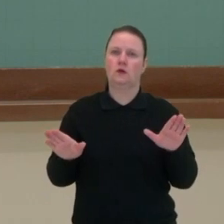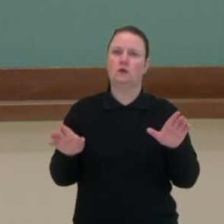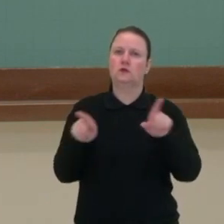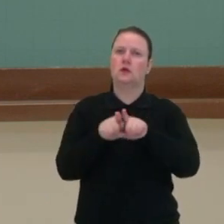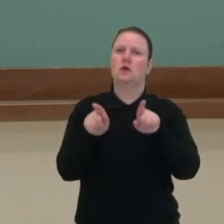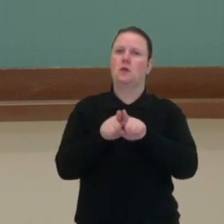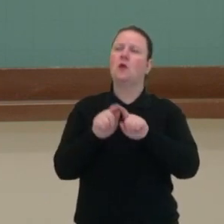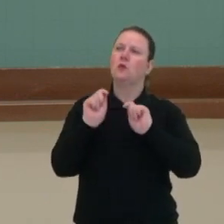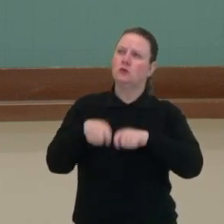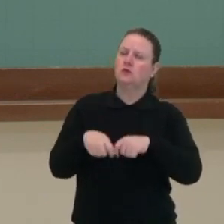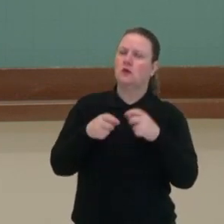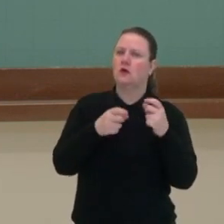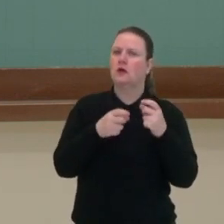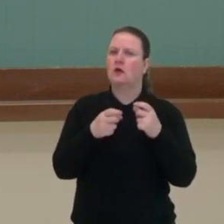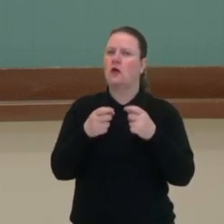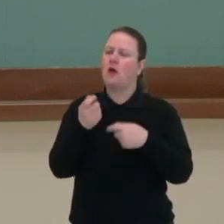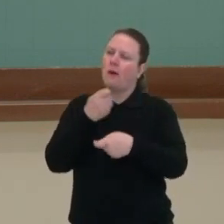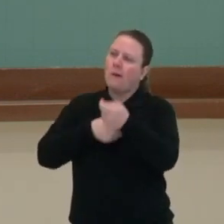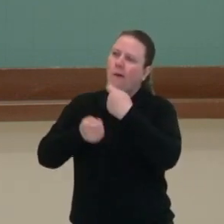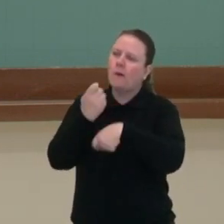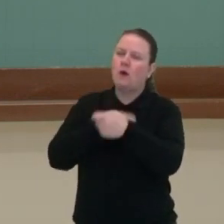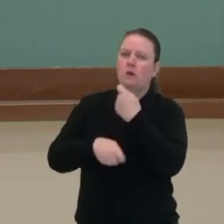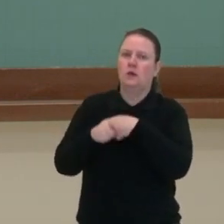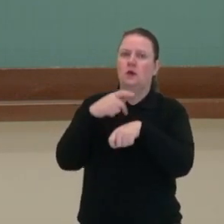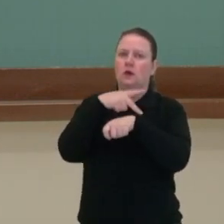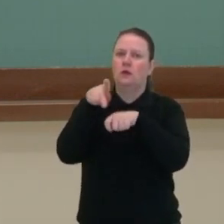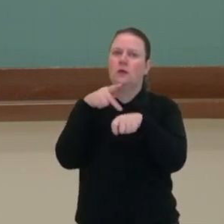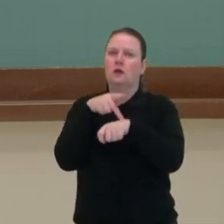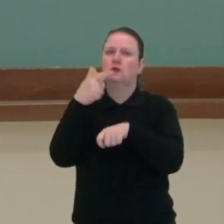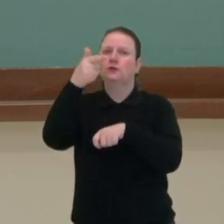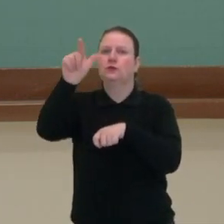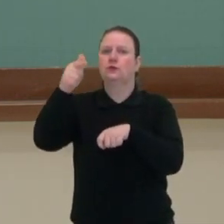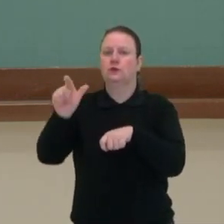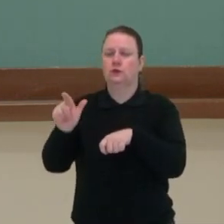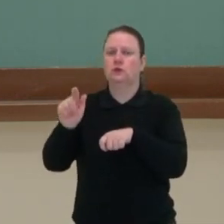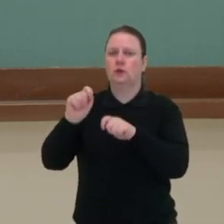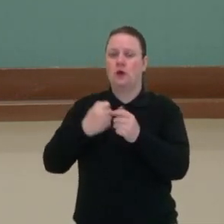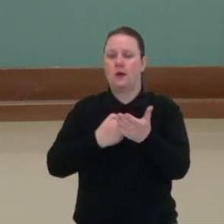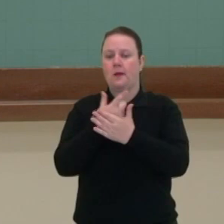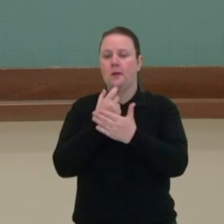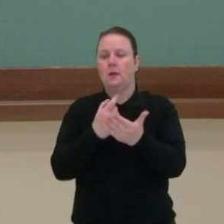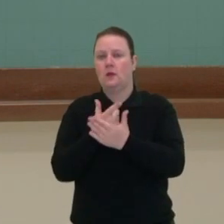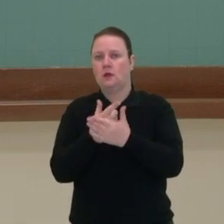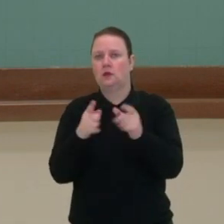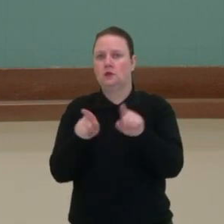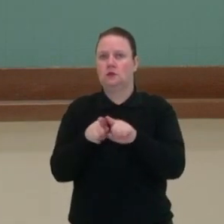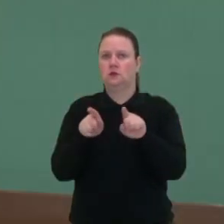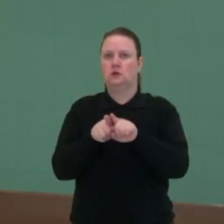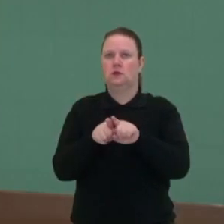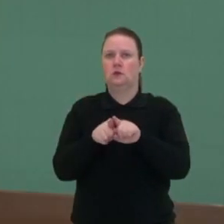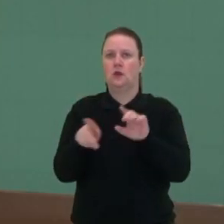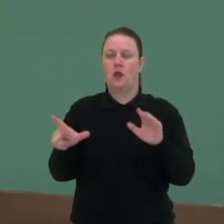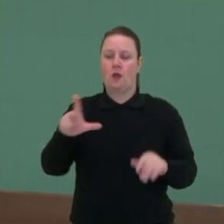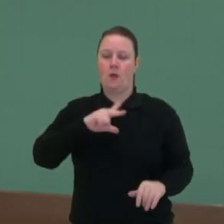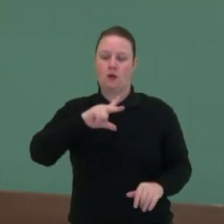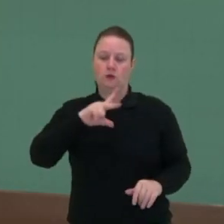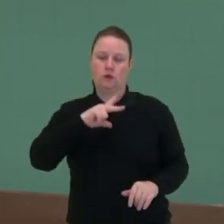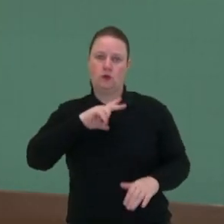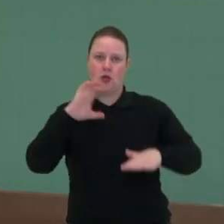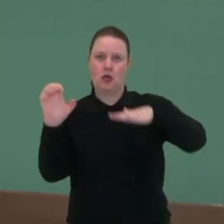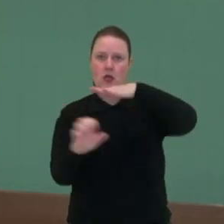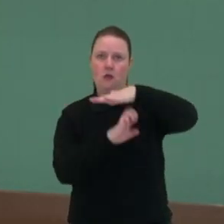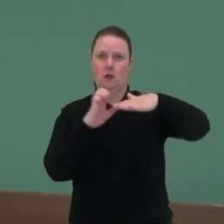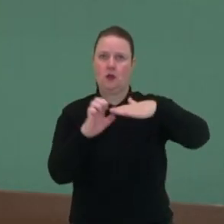de produtos, para produtos estrangeiros entrarem no Brasil, e ainda privatizar empresas públicas,